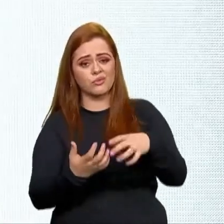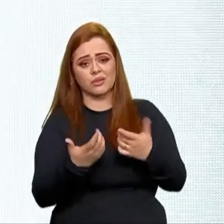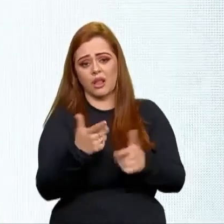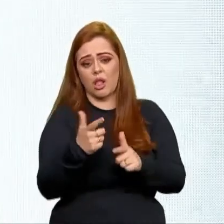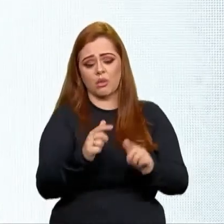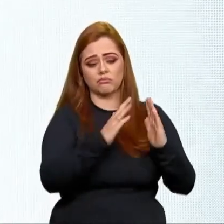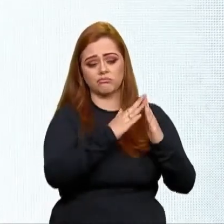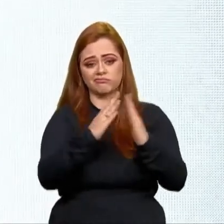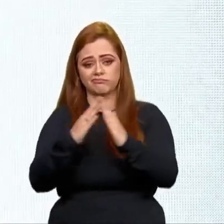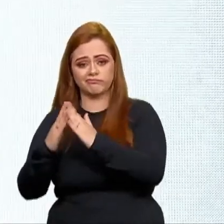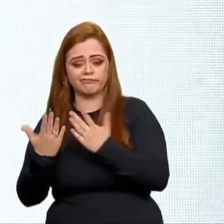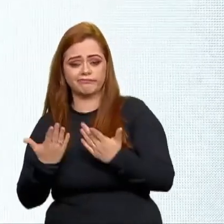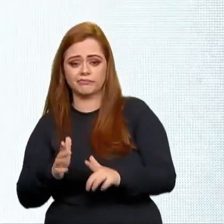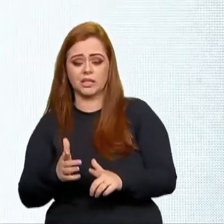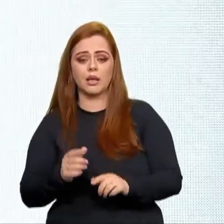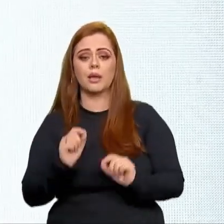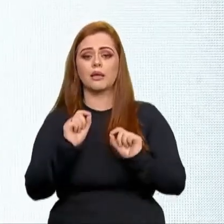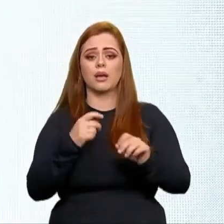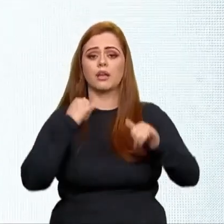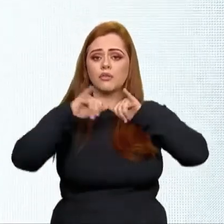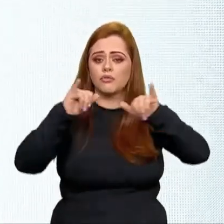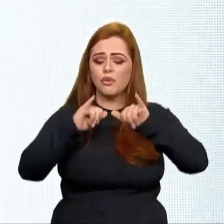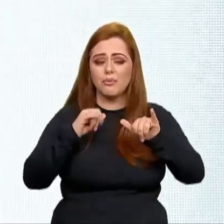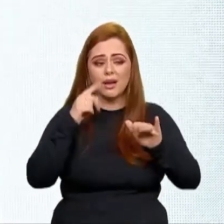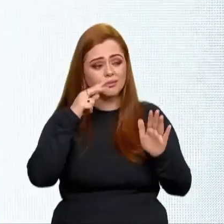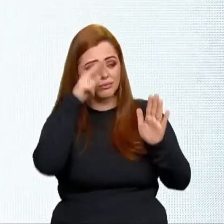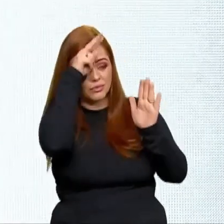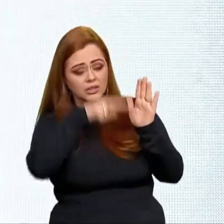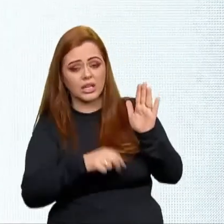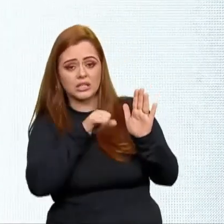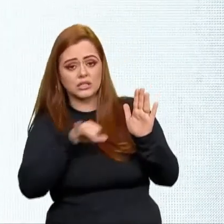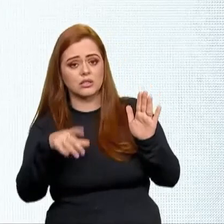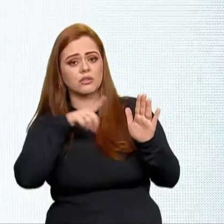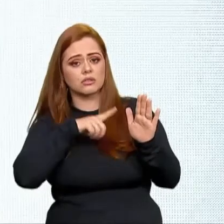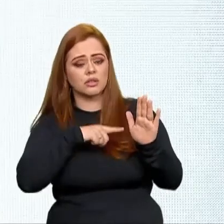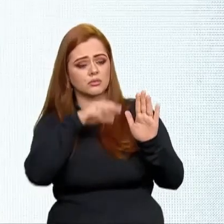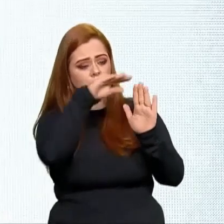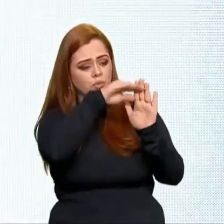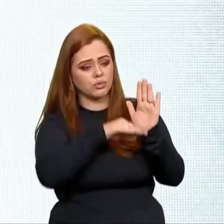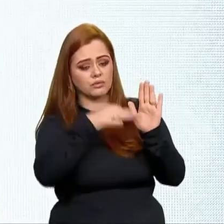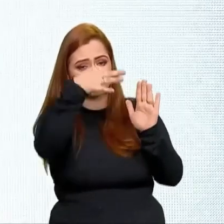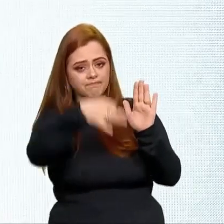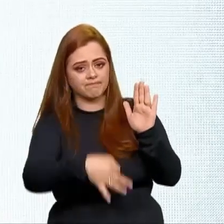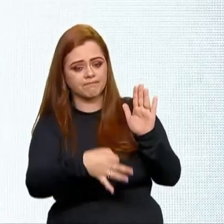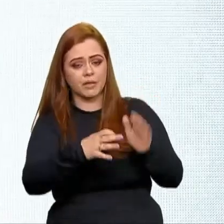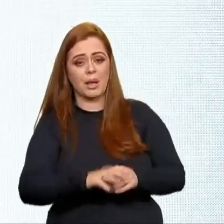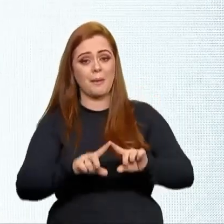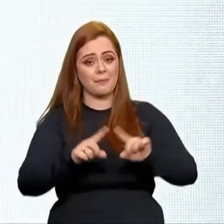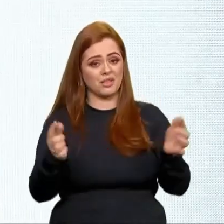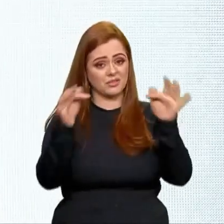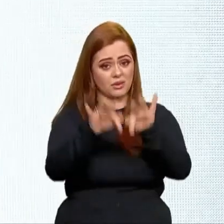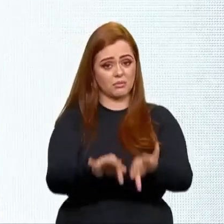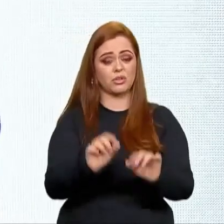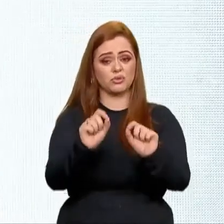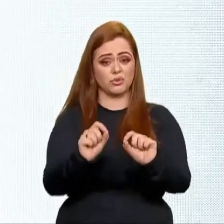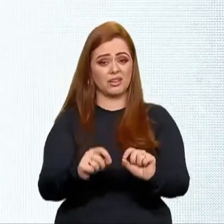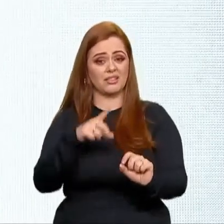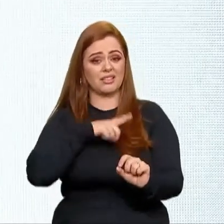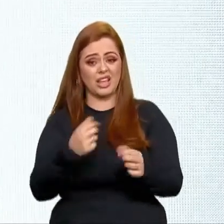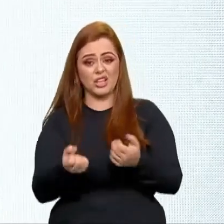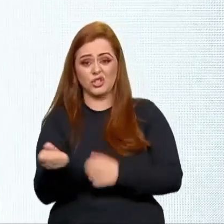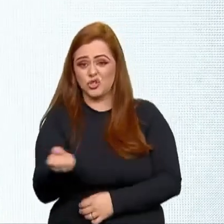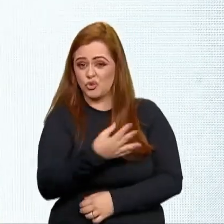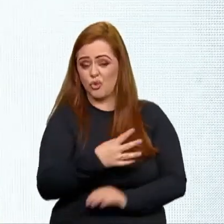para que possamos aqui dizer, verificar se nós estamos cumprindo as nossas metas. Mas, finalmente, o que há de mais moderno